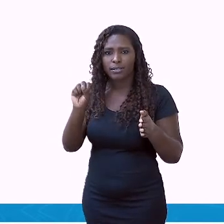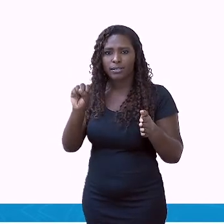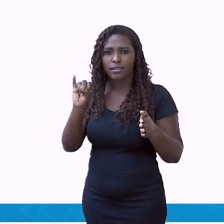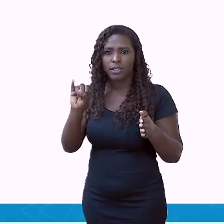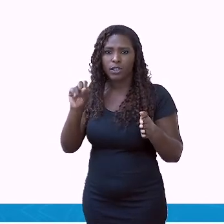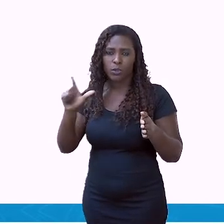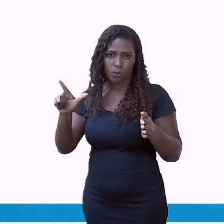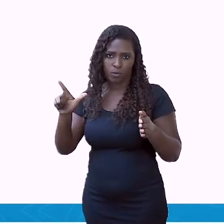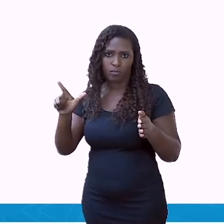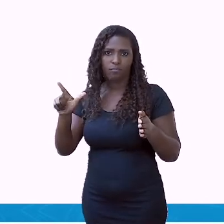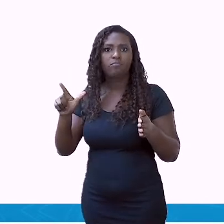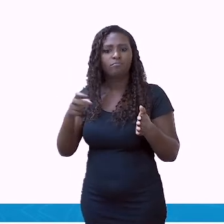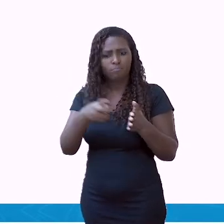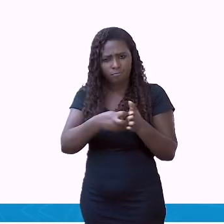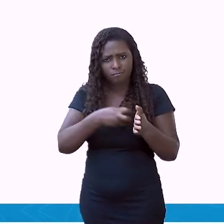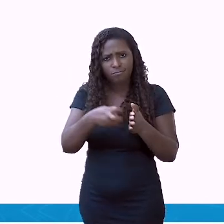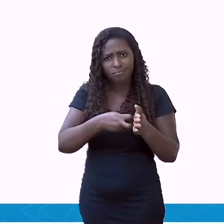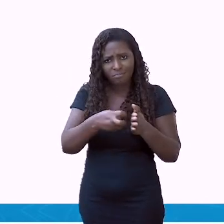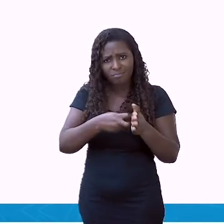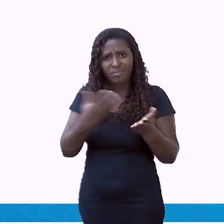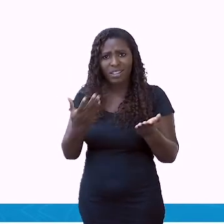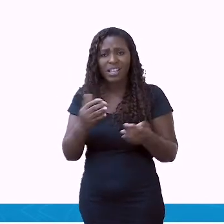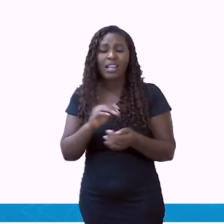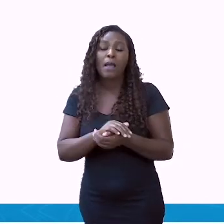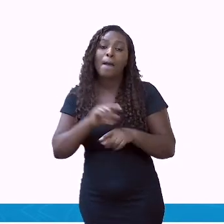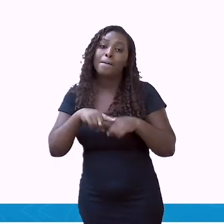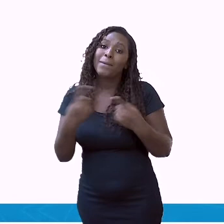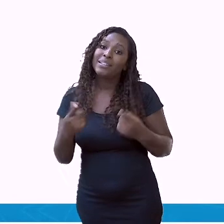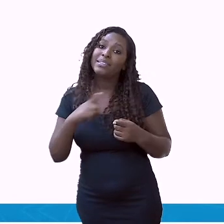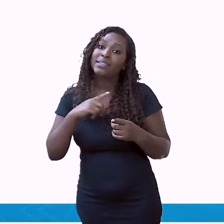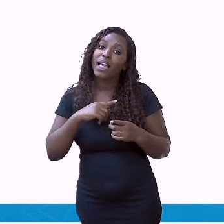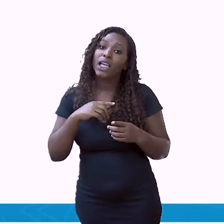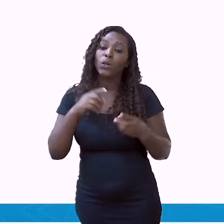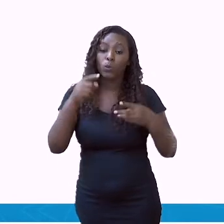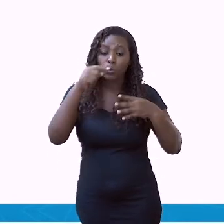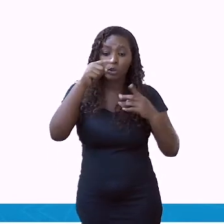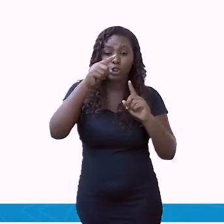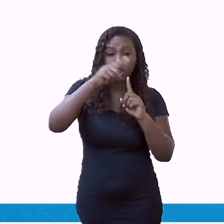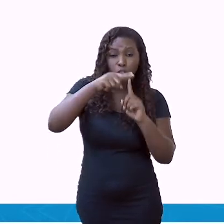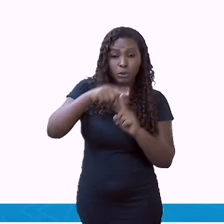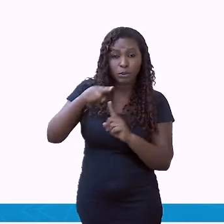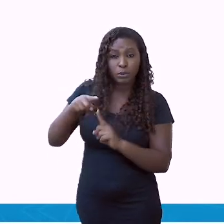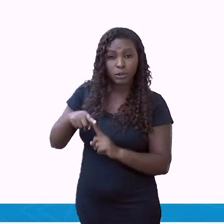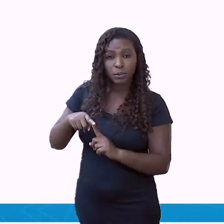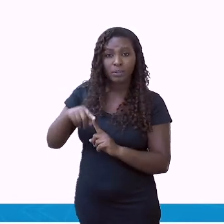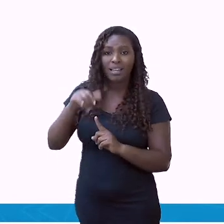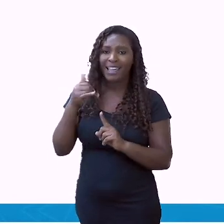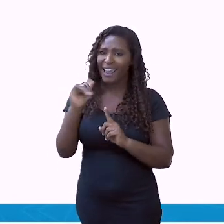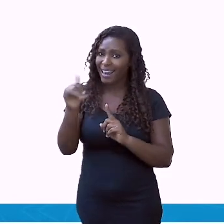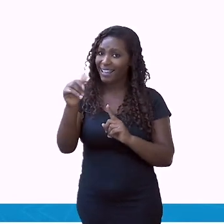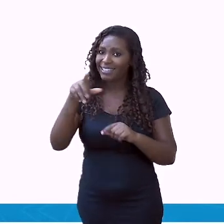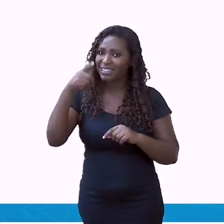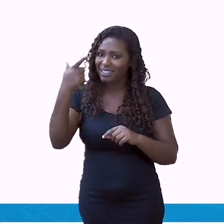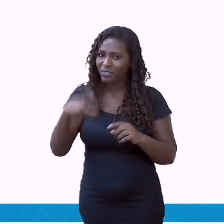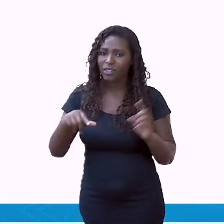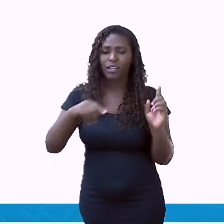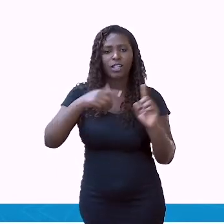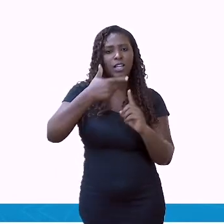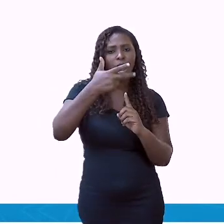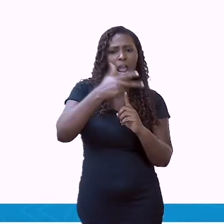temos também eólica, hídrica, quer dizer, cogeração